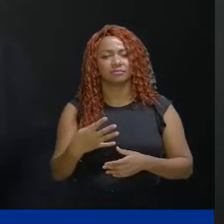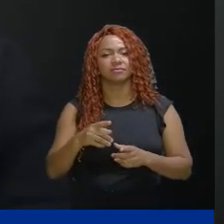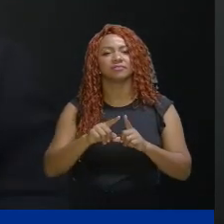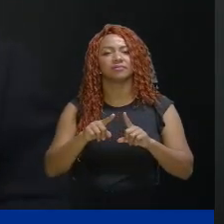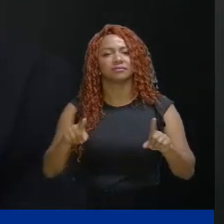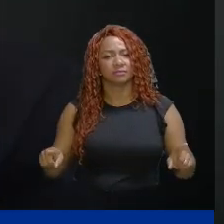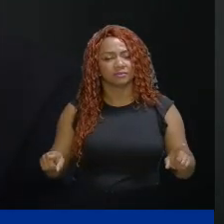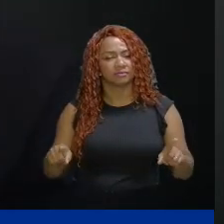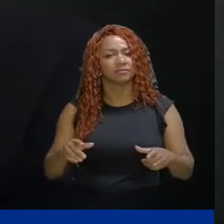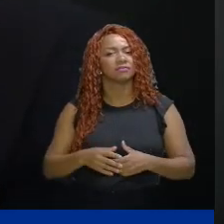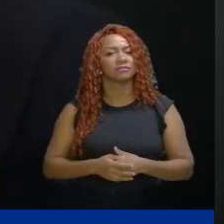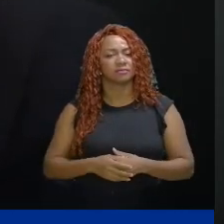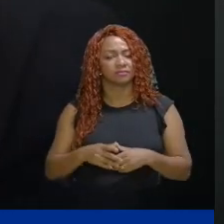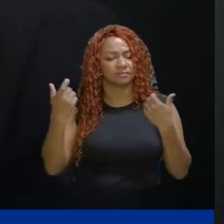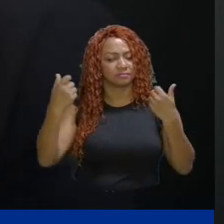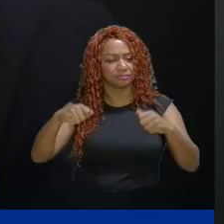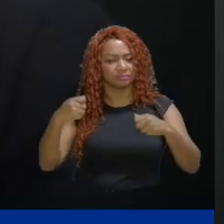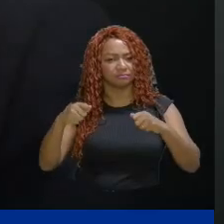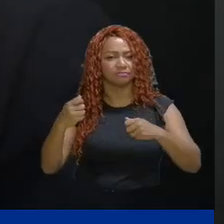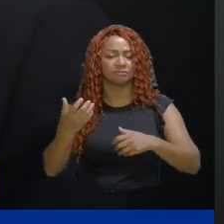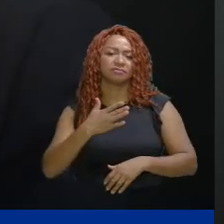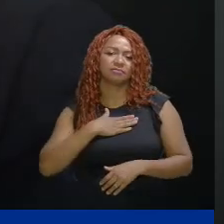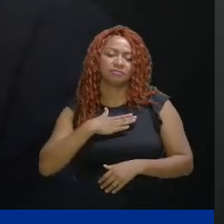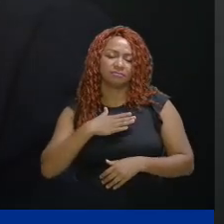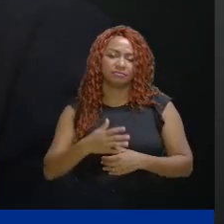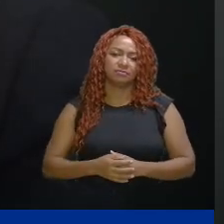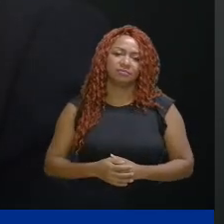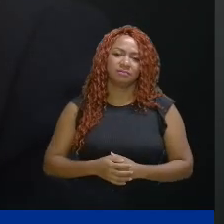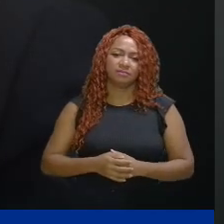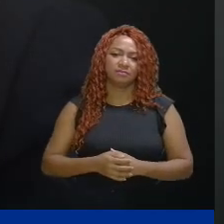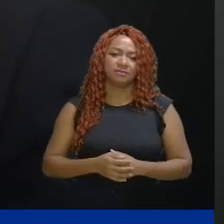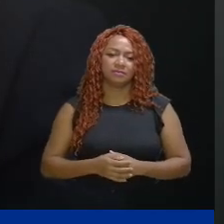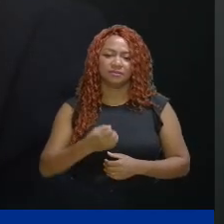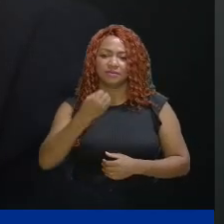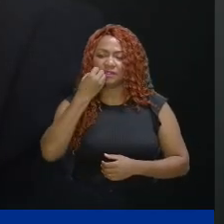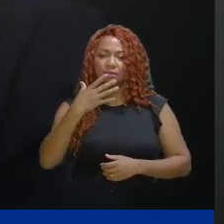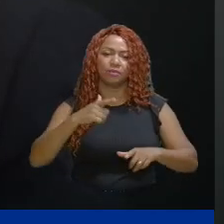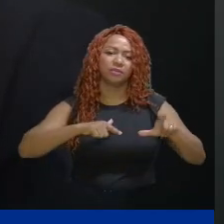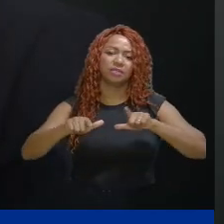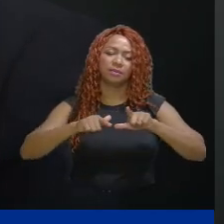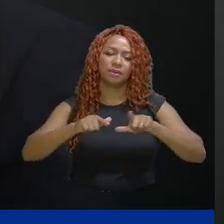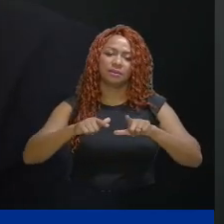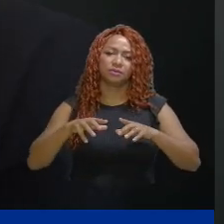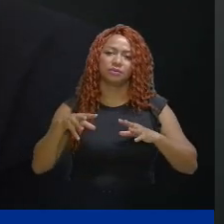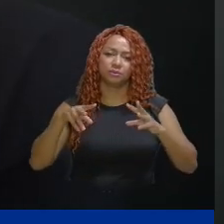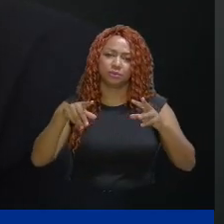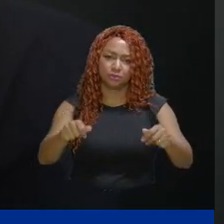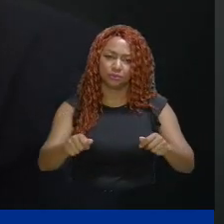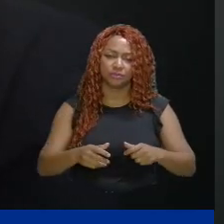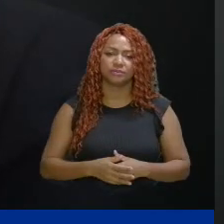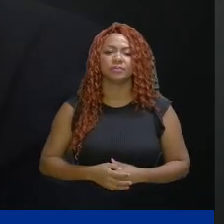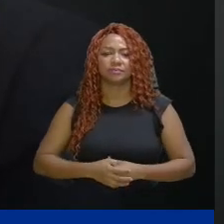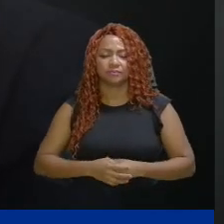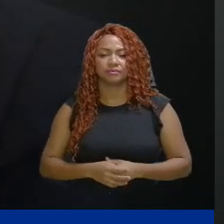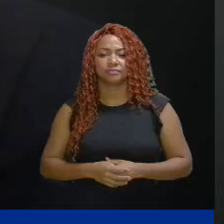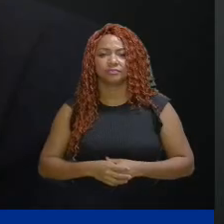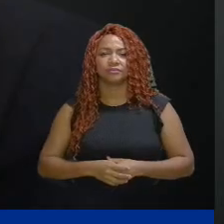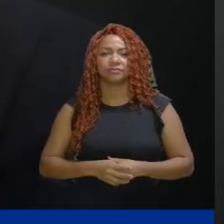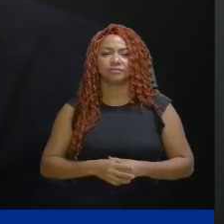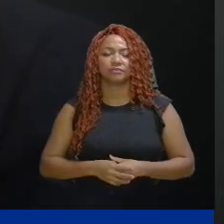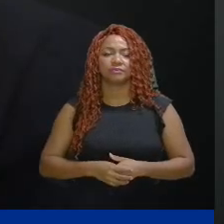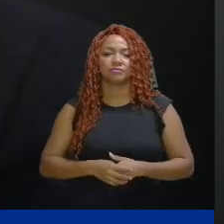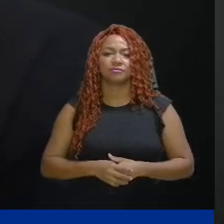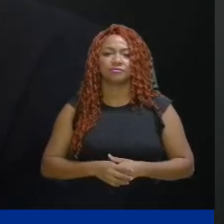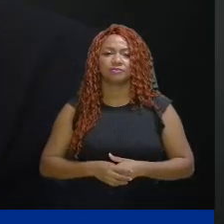à disposição quando for preciso. Muito bom. Vou trabalhar todas e todos. Obrigado. E vamos